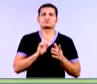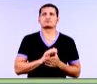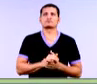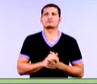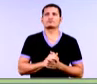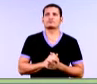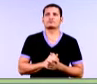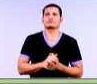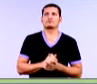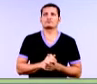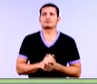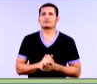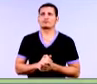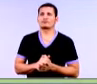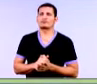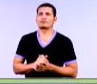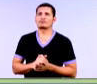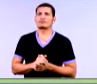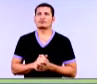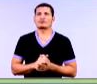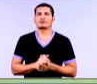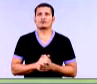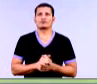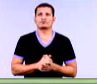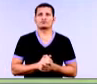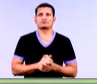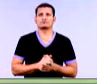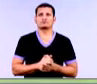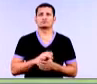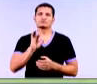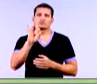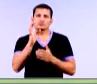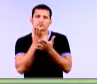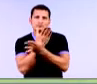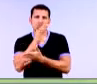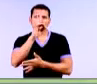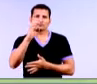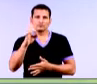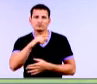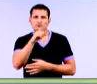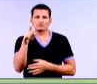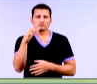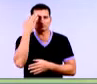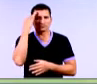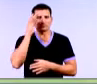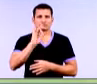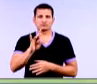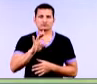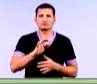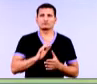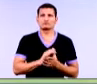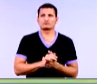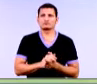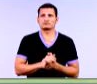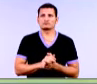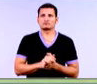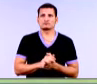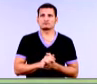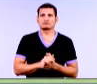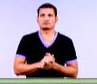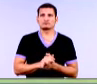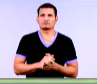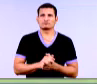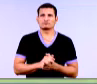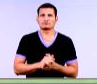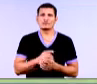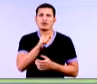um registro que eu fiz proposital, ocultando o D por uma questão de entendimento. isso aqui não